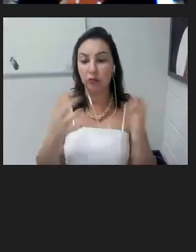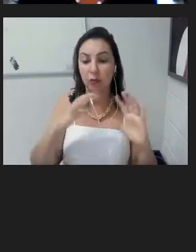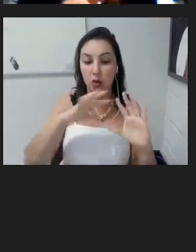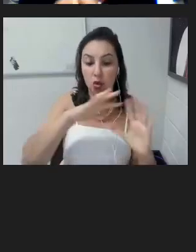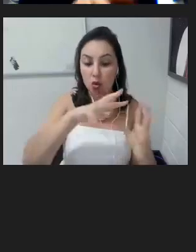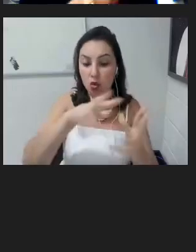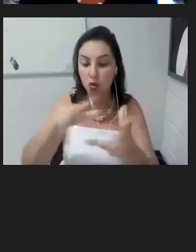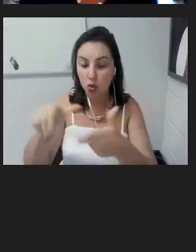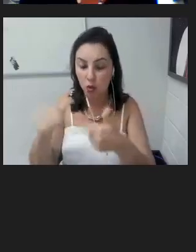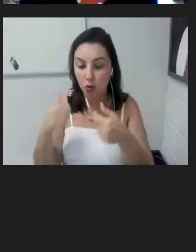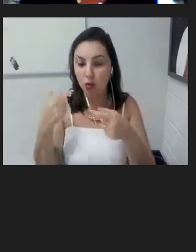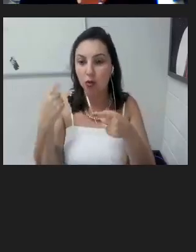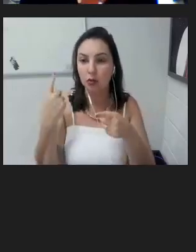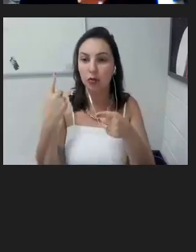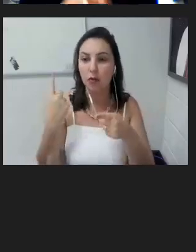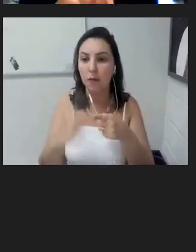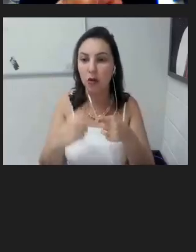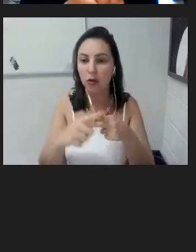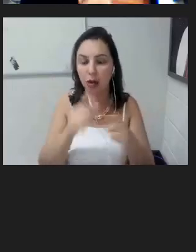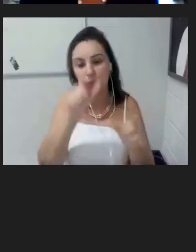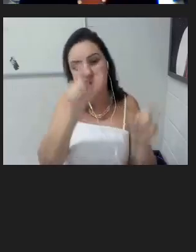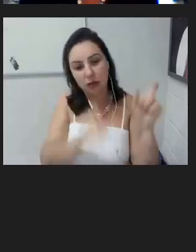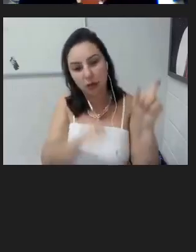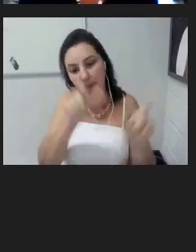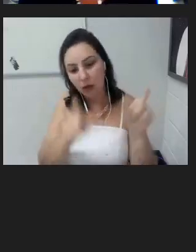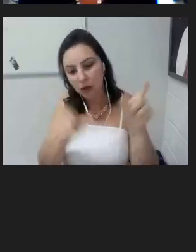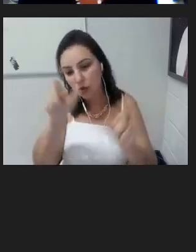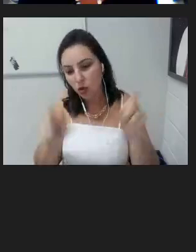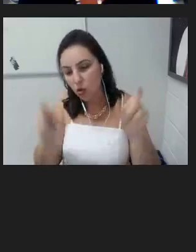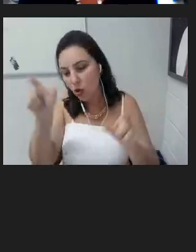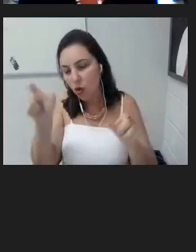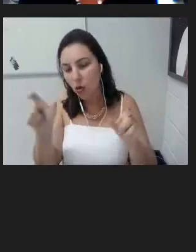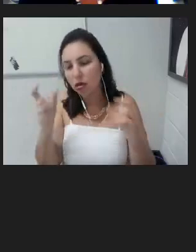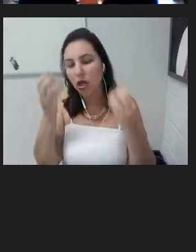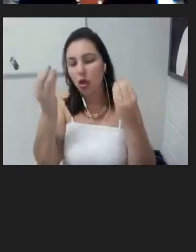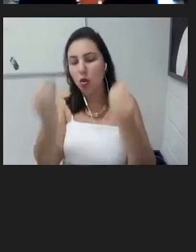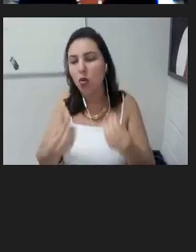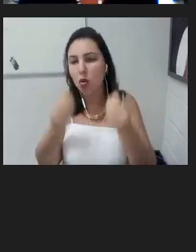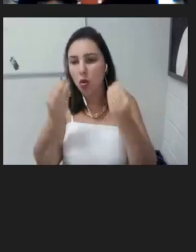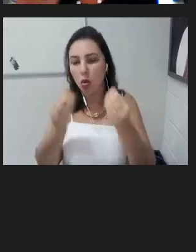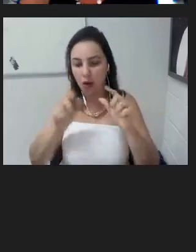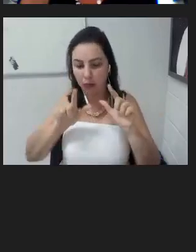o mundo das pessoas e o modo como as pessoas reagem